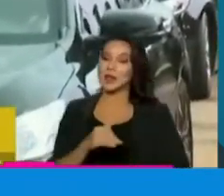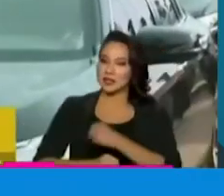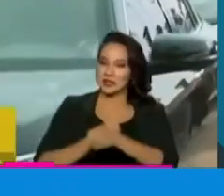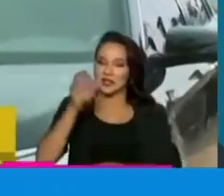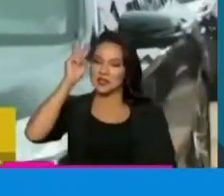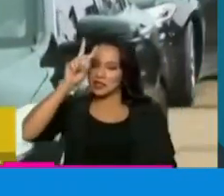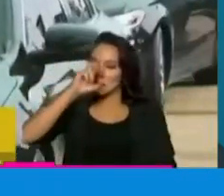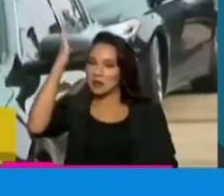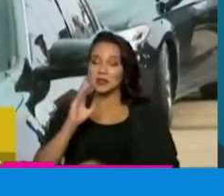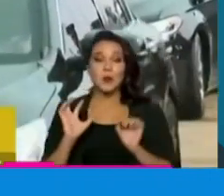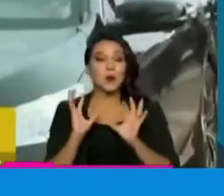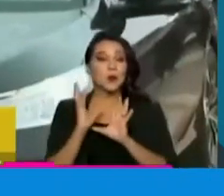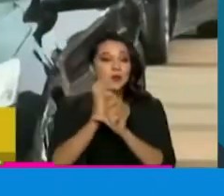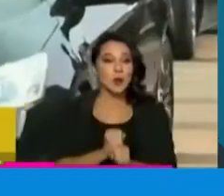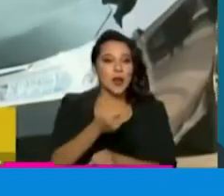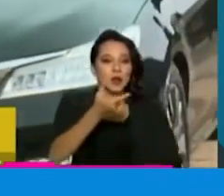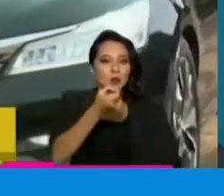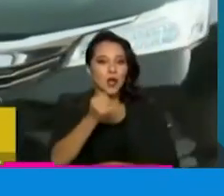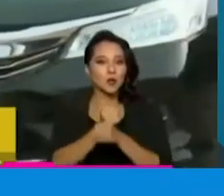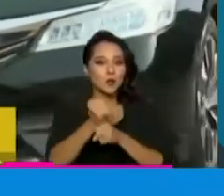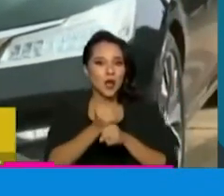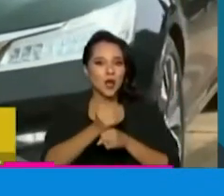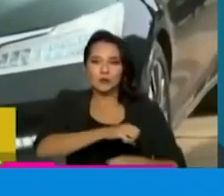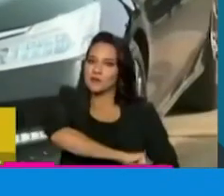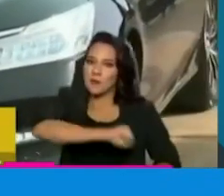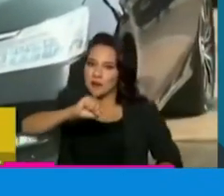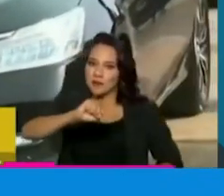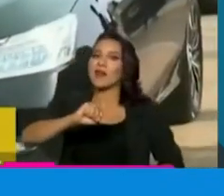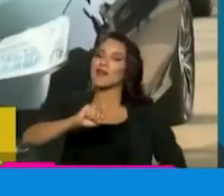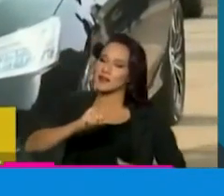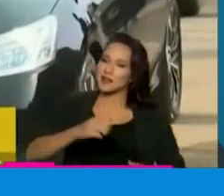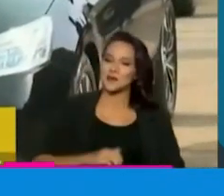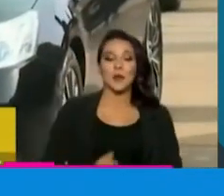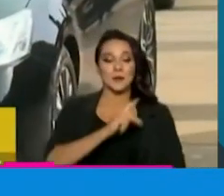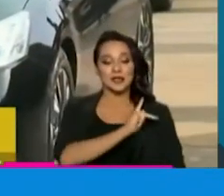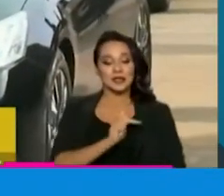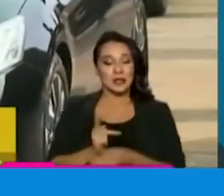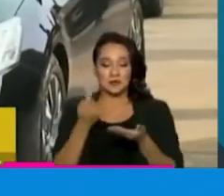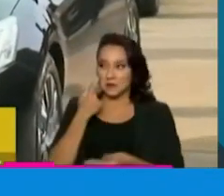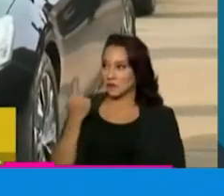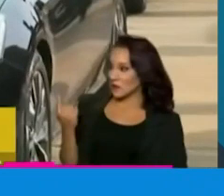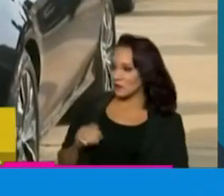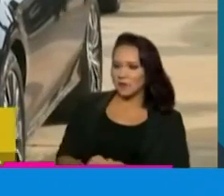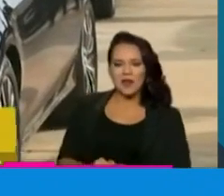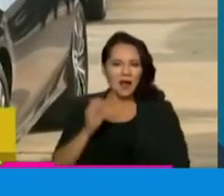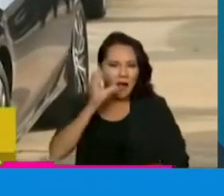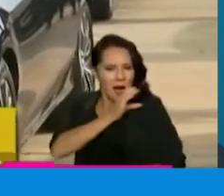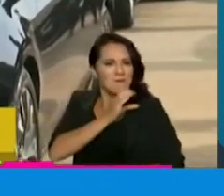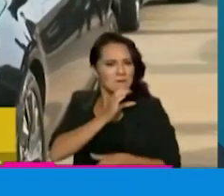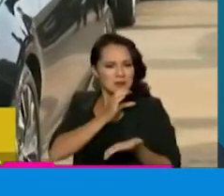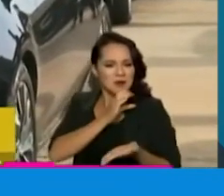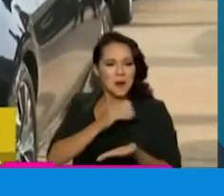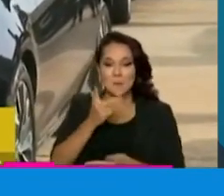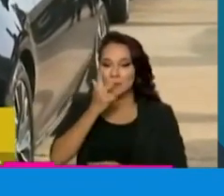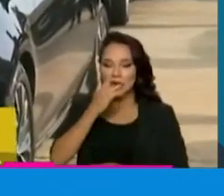no passageiro e fala, não, porque tá ok. Vamos aí, Mi. Você não vai descer ou não vai, pô? Já tive que esperar três. Puta merda. É, mulher demora